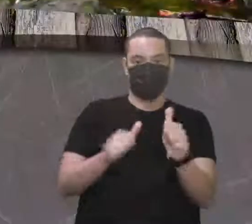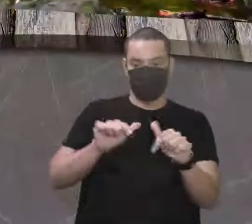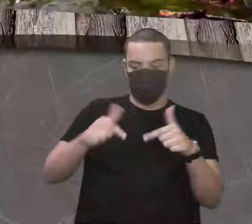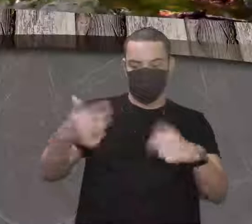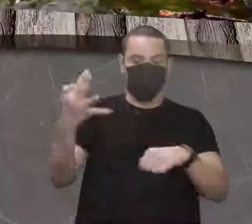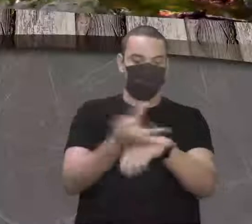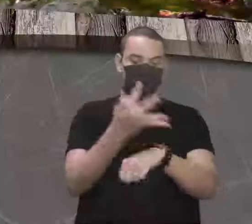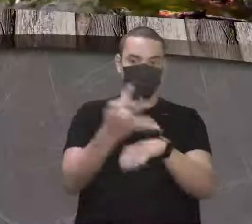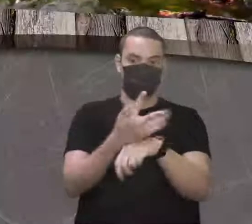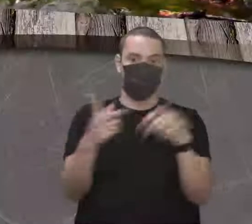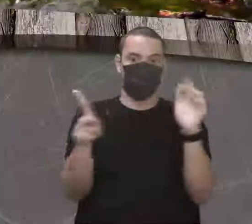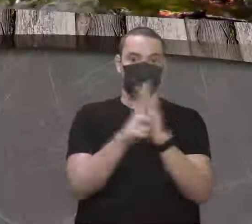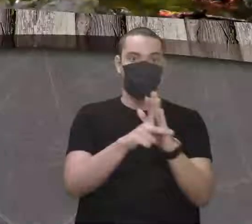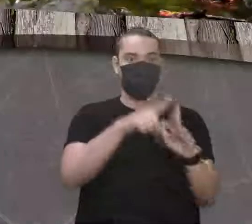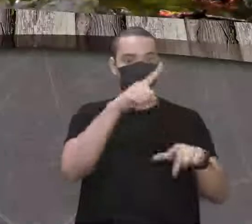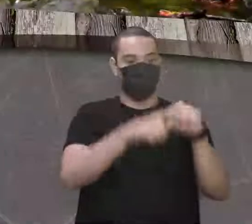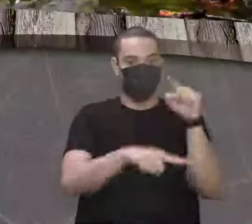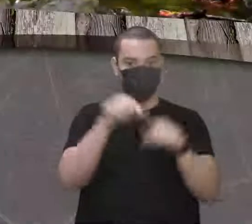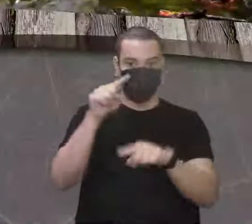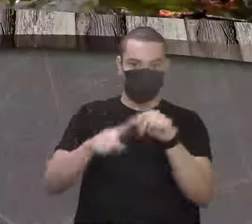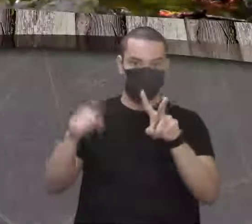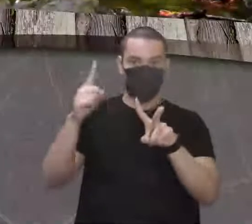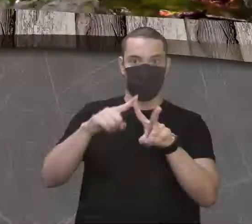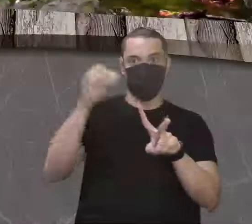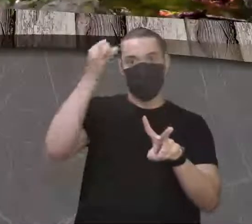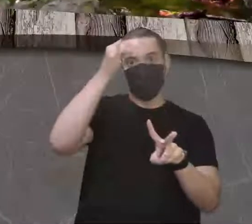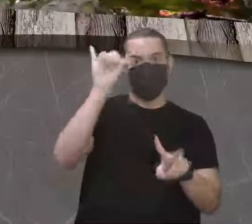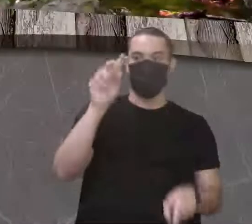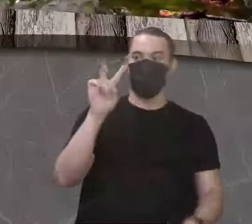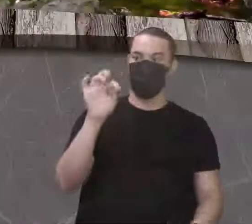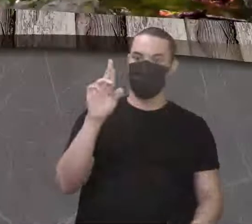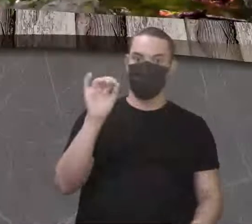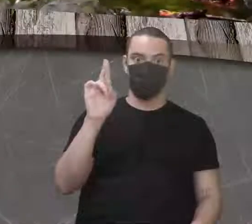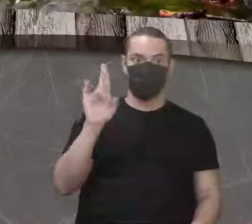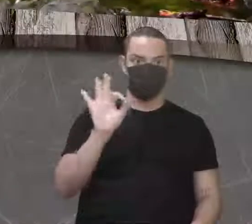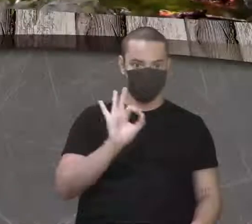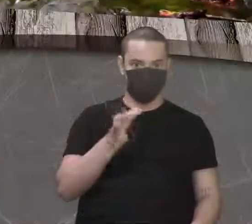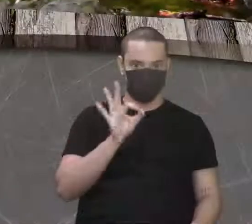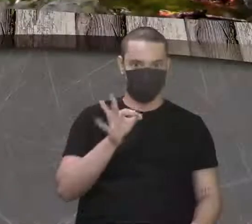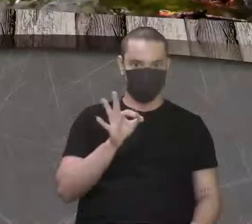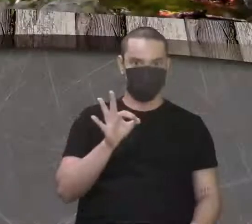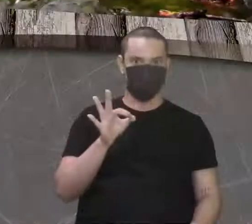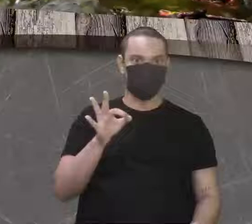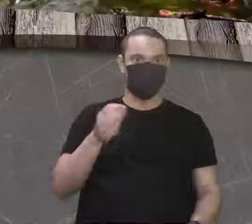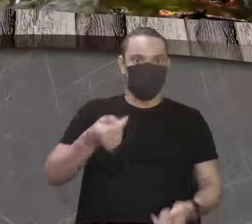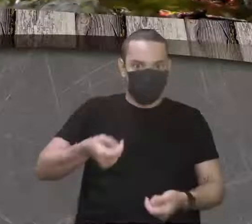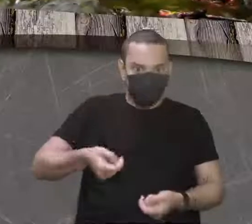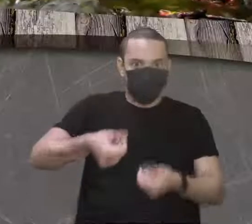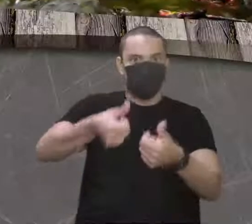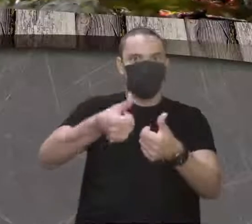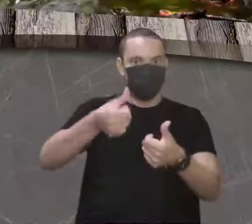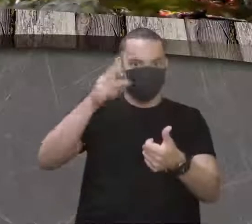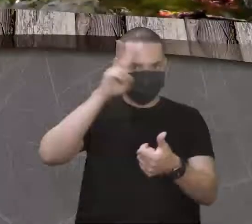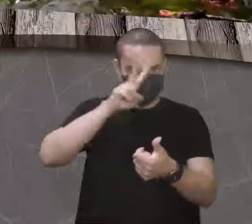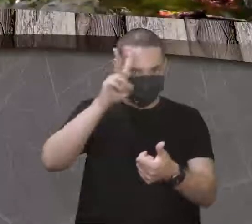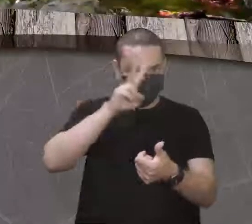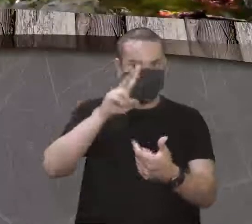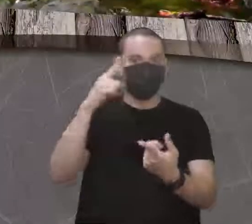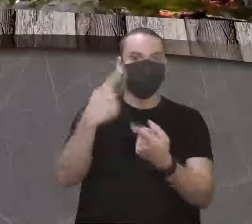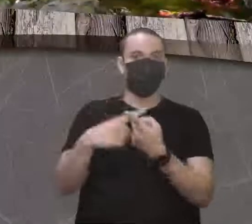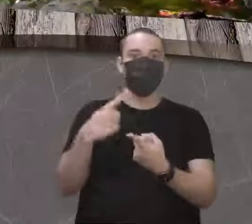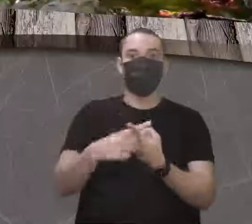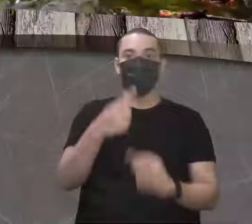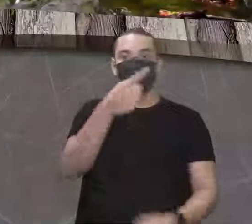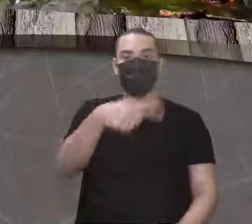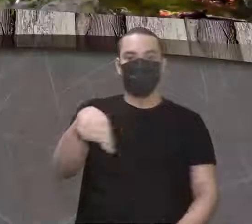que você está utilizando como um vetor, né, no caso. Já dei alguma coisa aí, né? Para que você